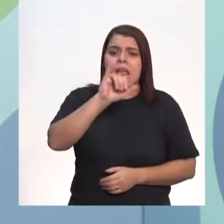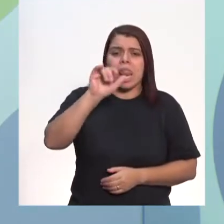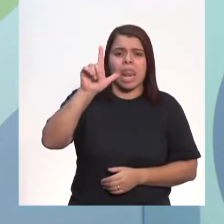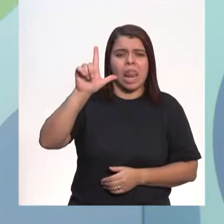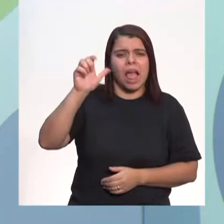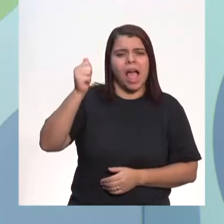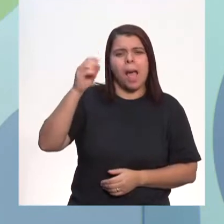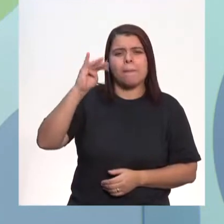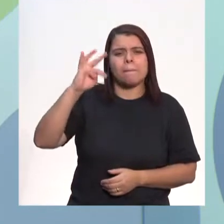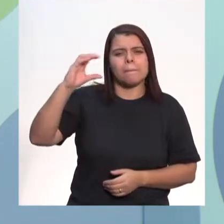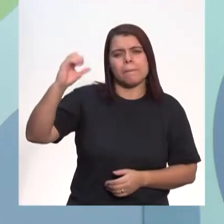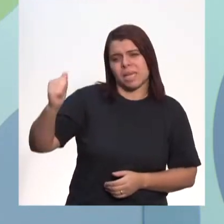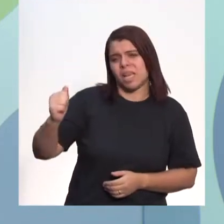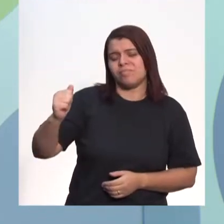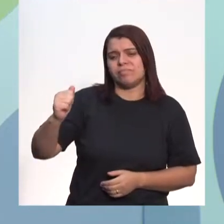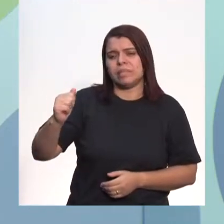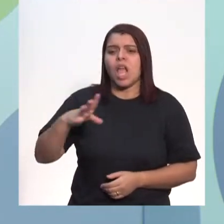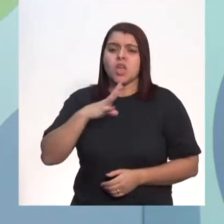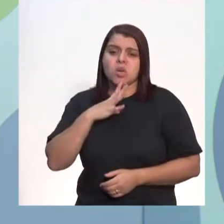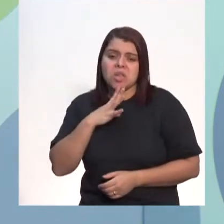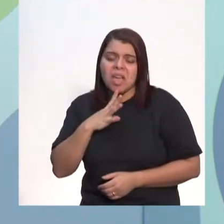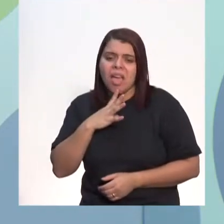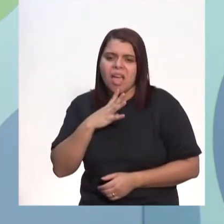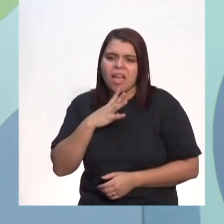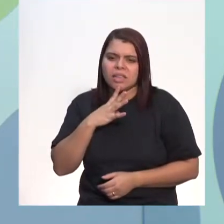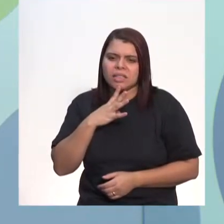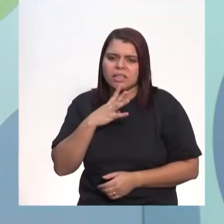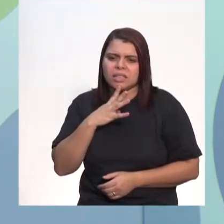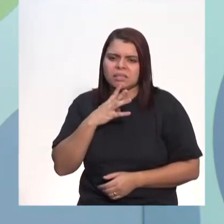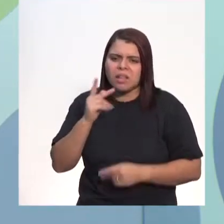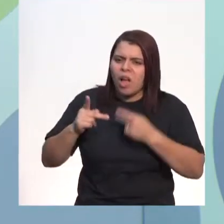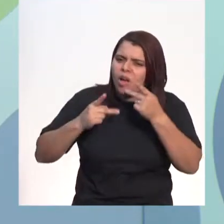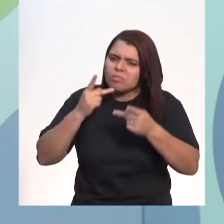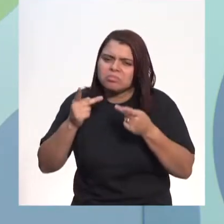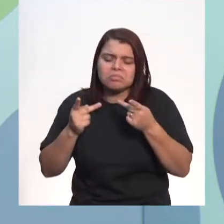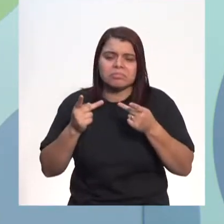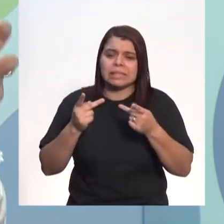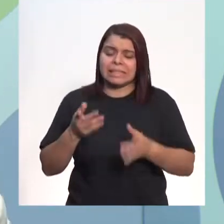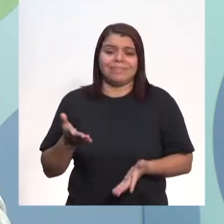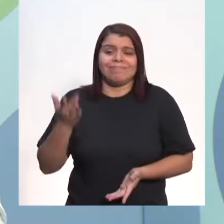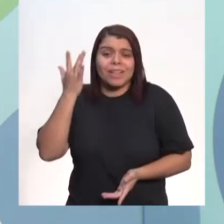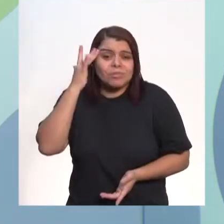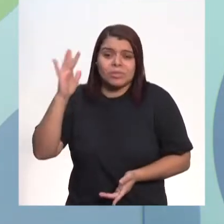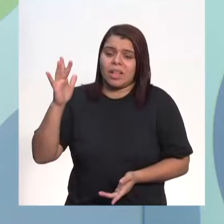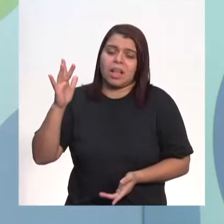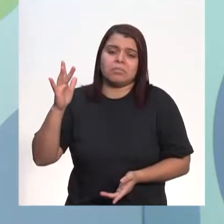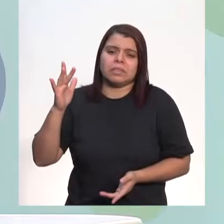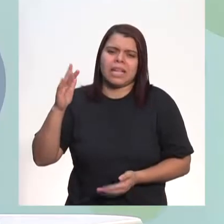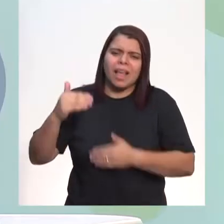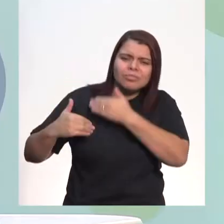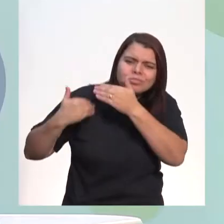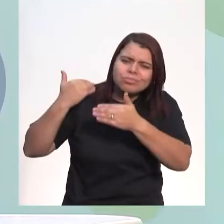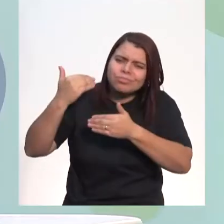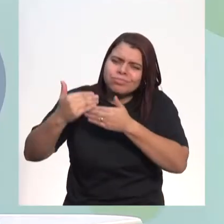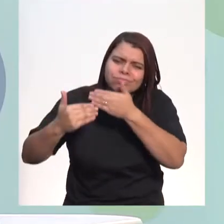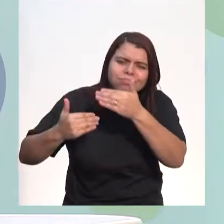sem valor, depois com valor sonoro, silábica alfabética e alfabética. Então, assim, a gente tem todas essas etapas